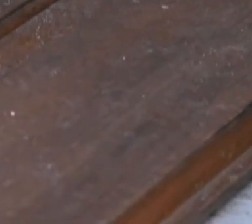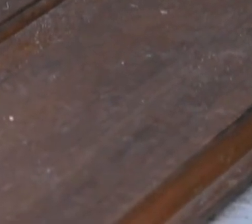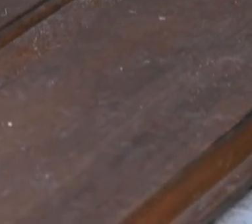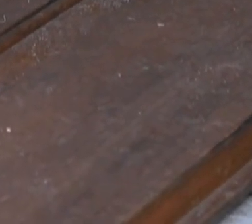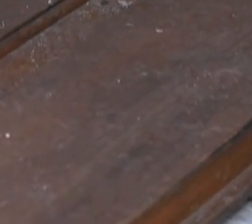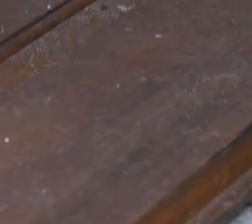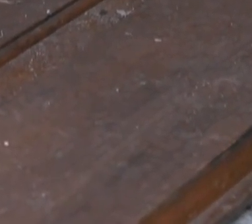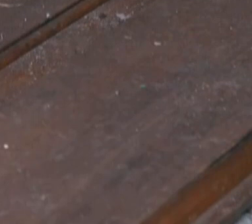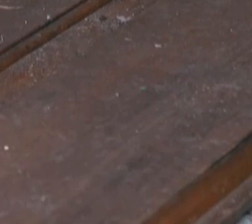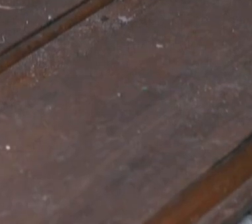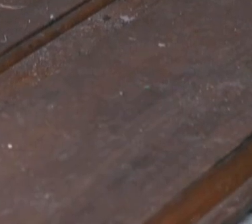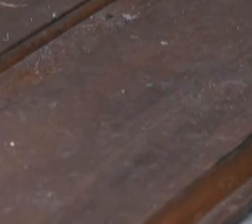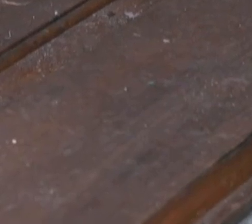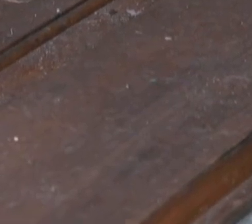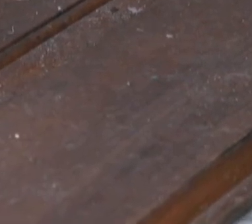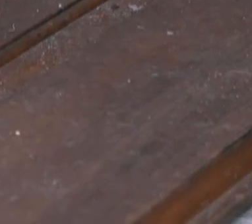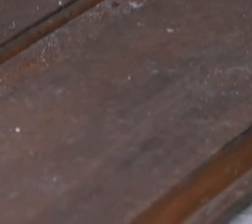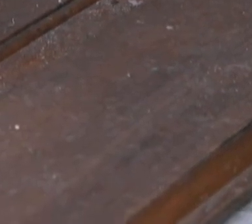Tchau